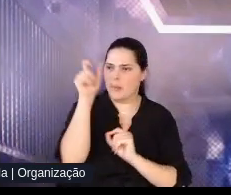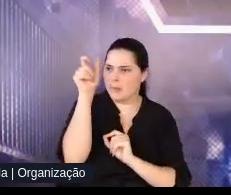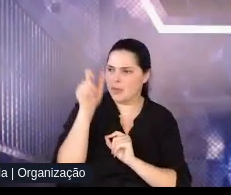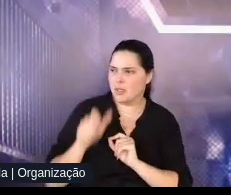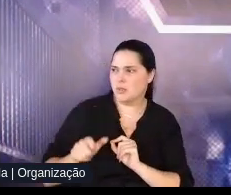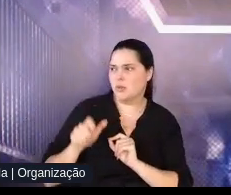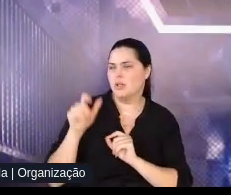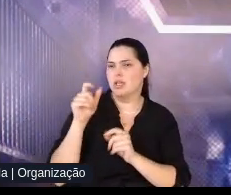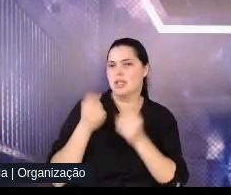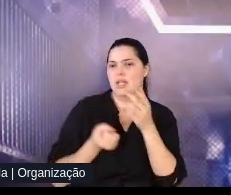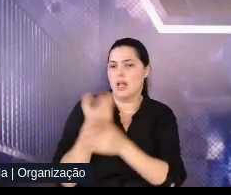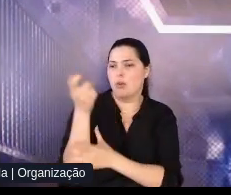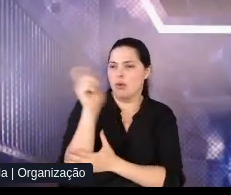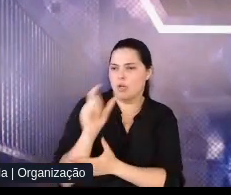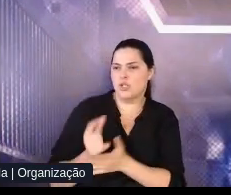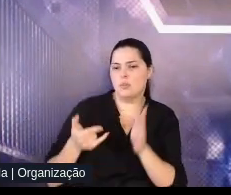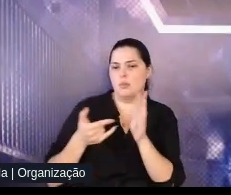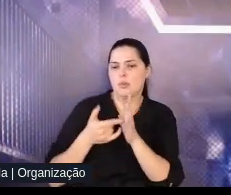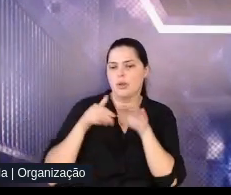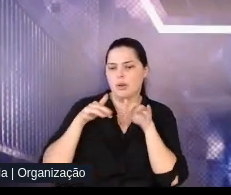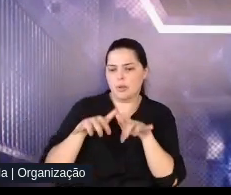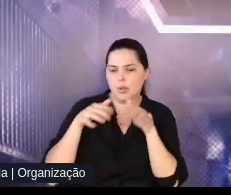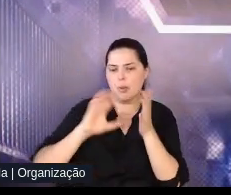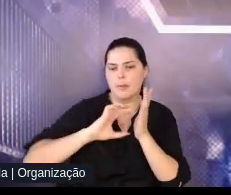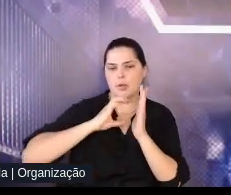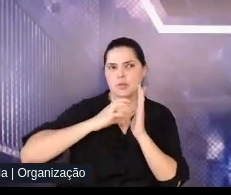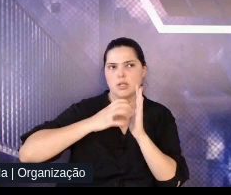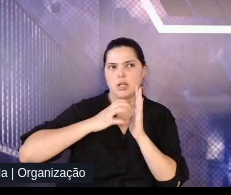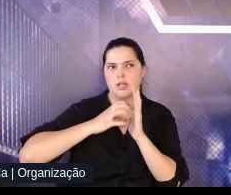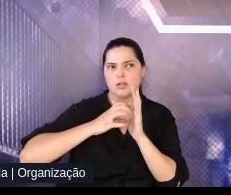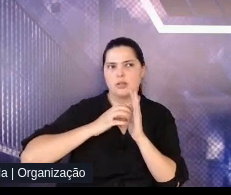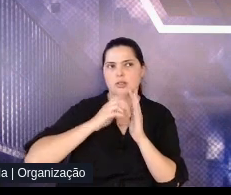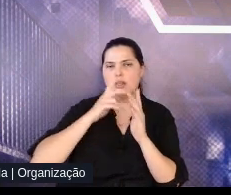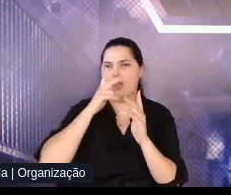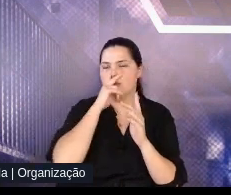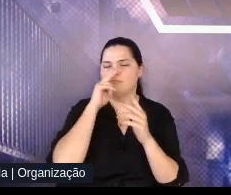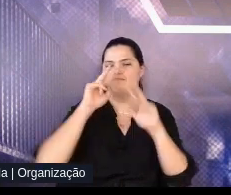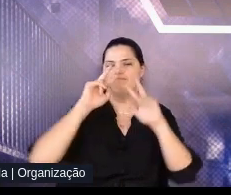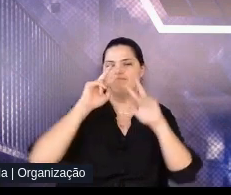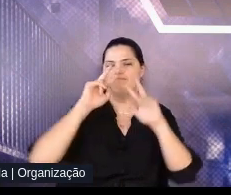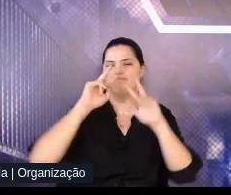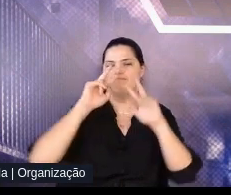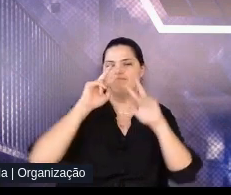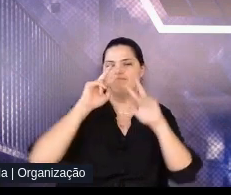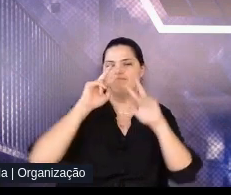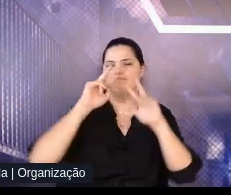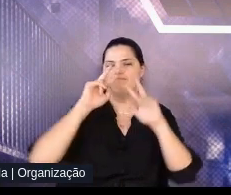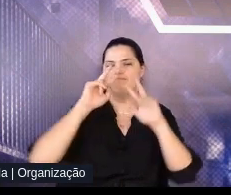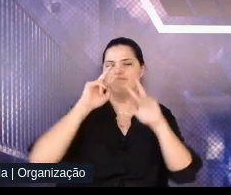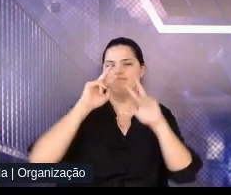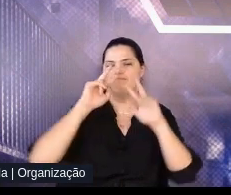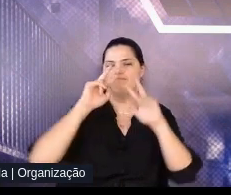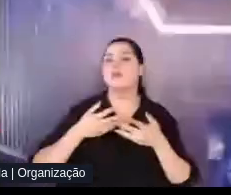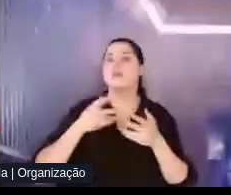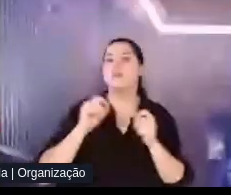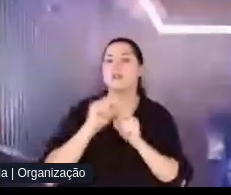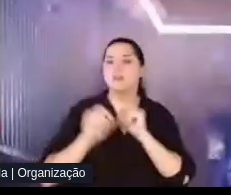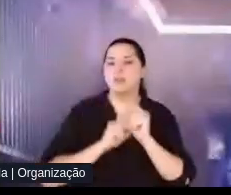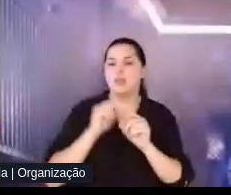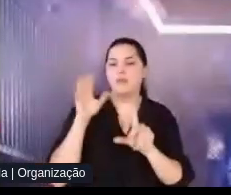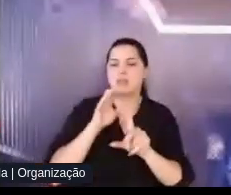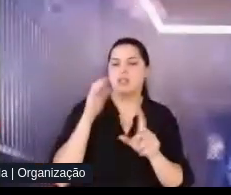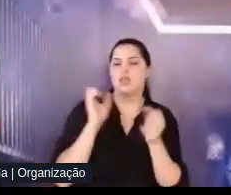tem pessoas que programaram. O banco de dados, ele basicamente é muito enviesado. Isso interfere na